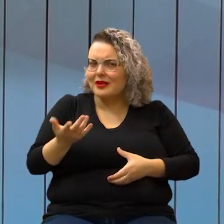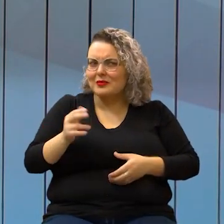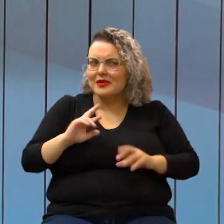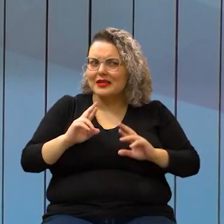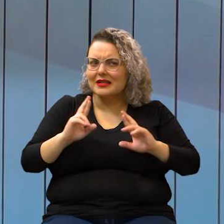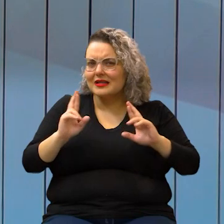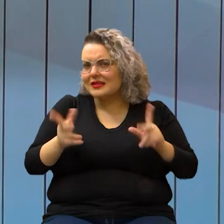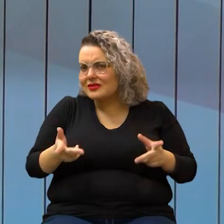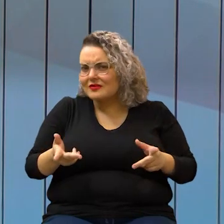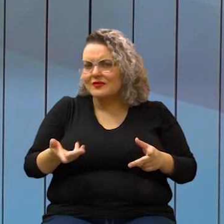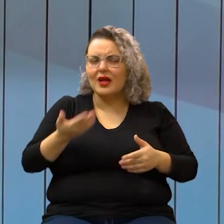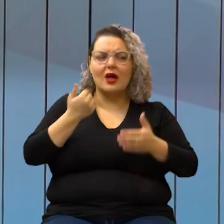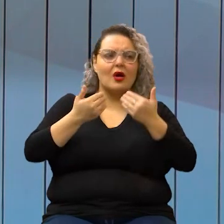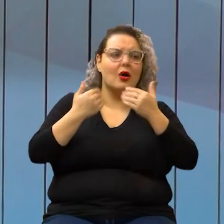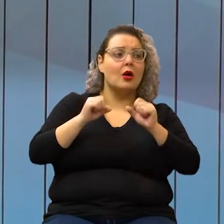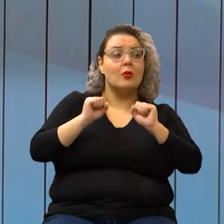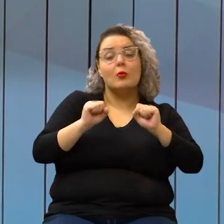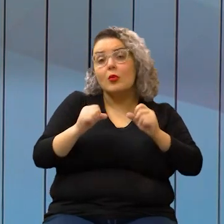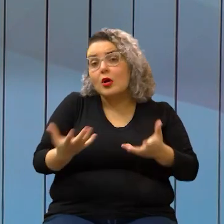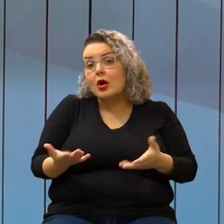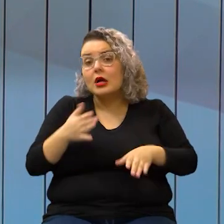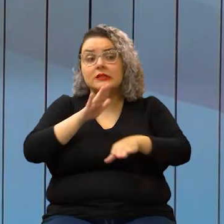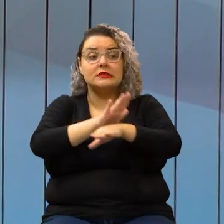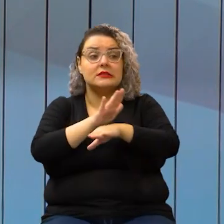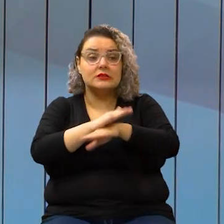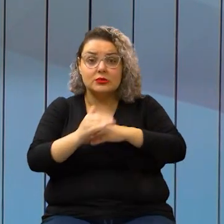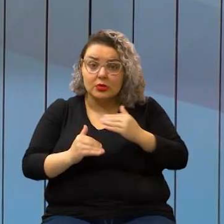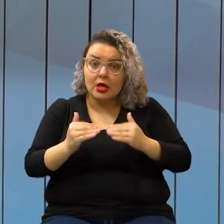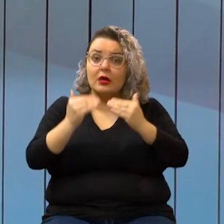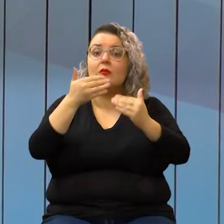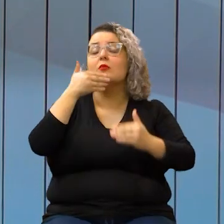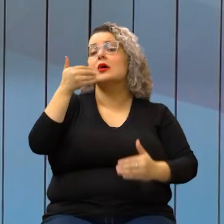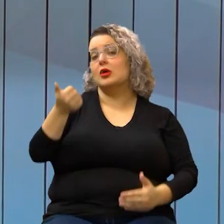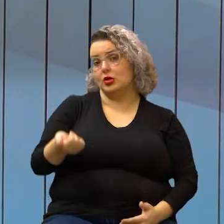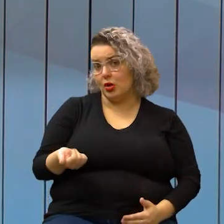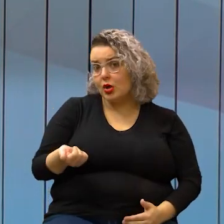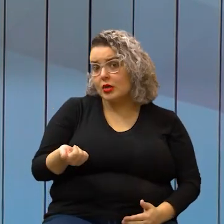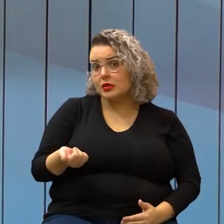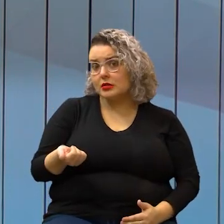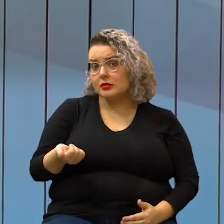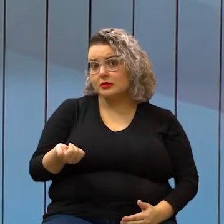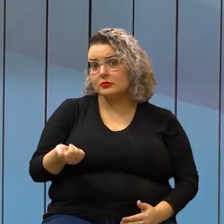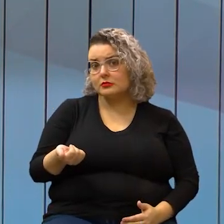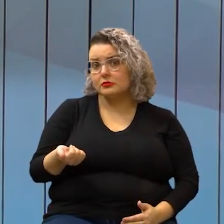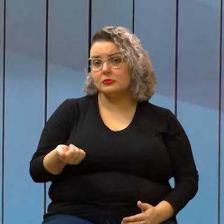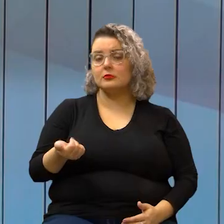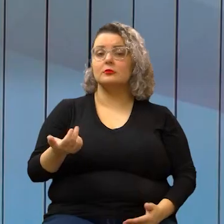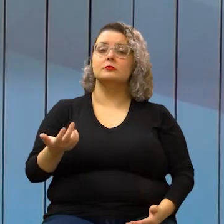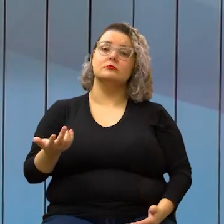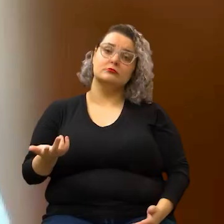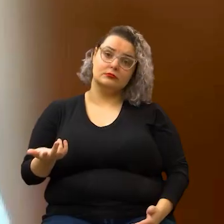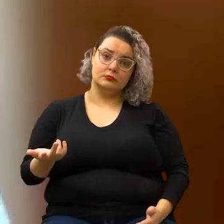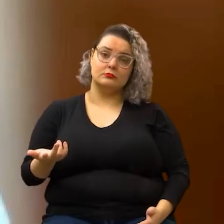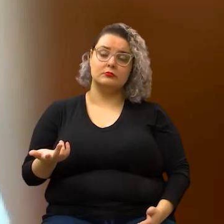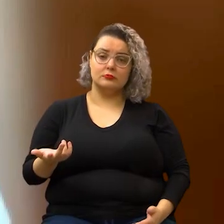dieta específica, uma alimentação que possa colaborar para a melhora?